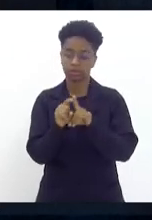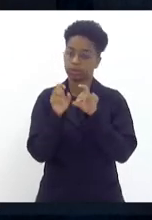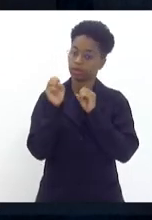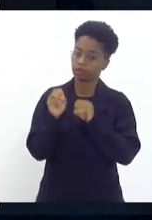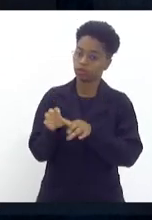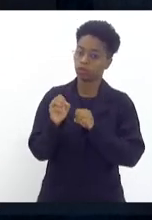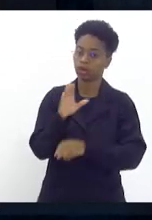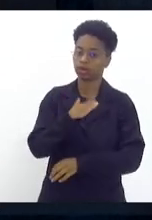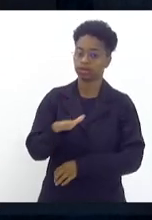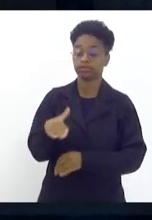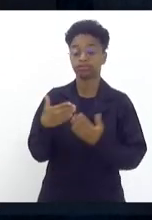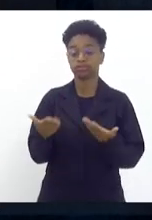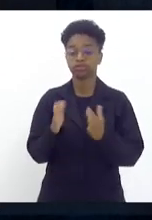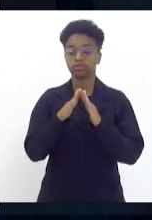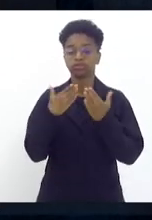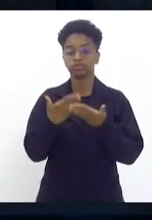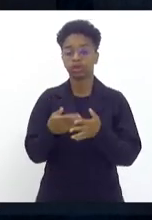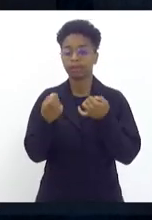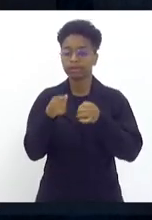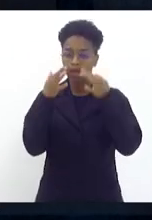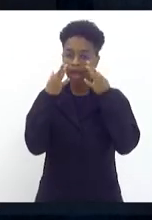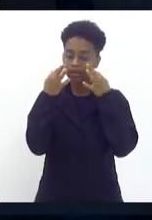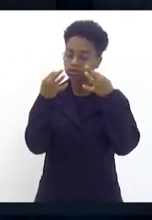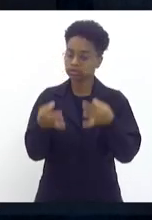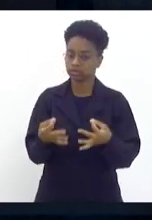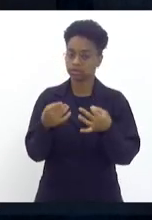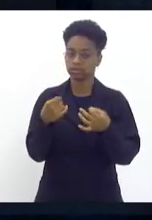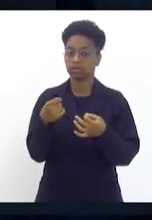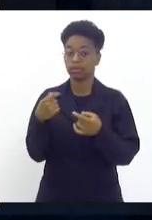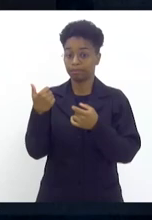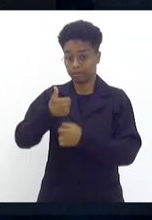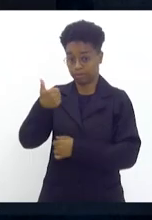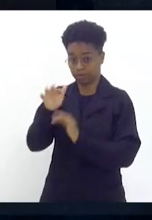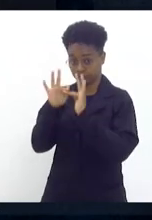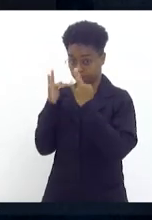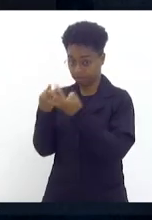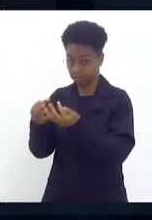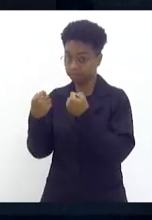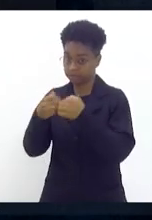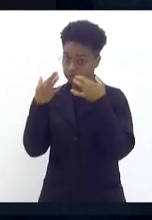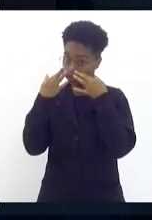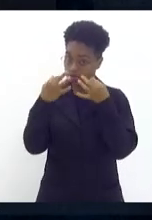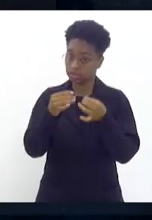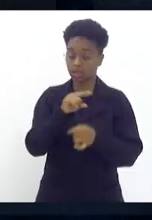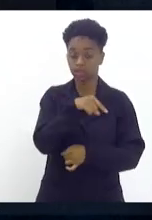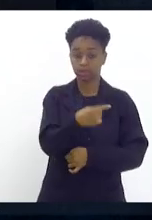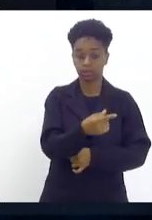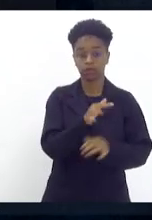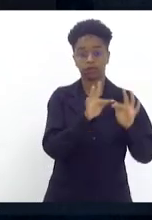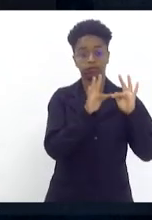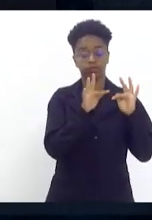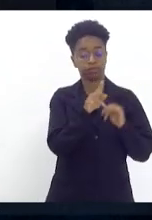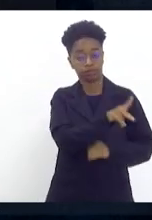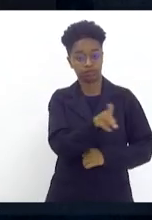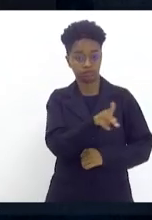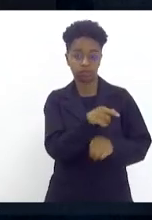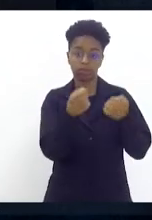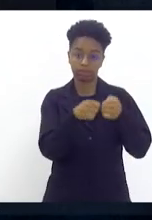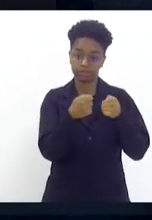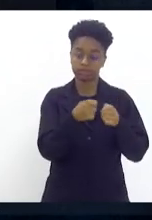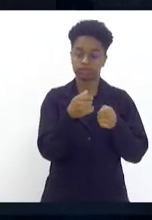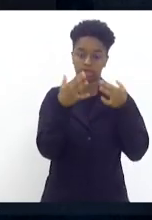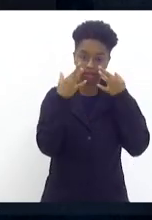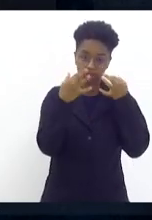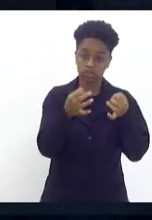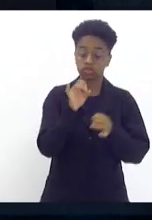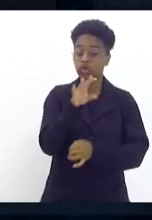a escola, ela precisa estar muito atenta. Primeiro os pais, depois os professores. E só por último